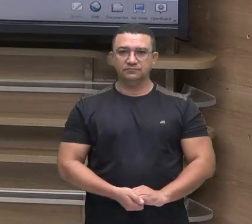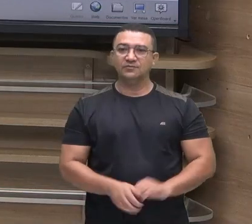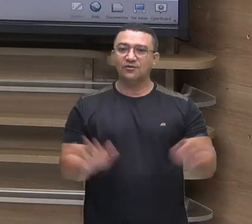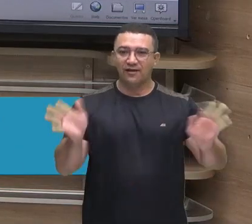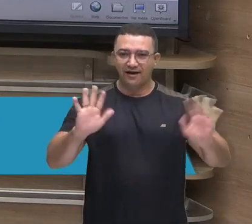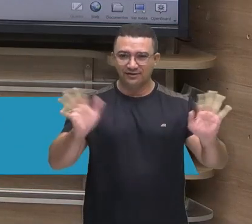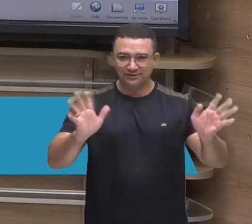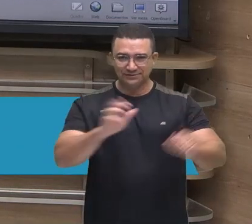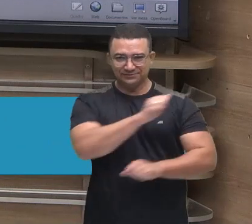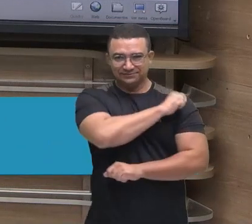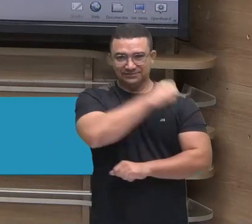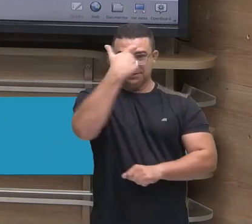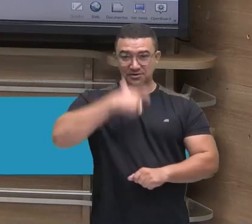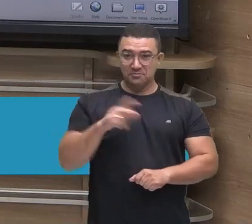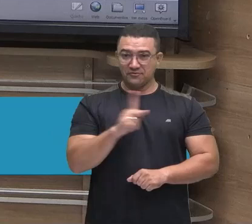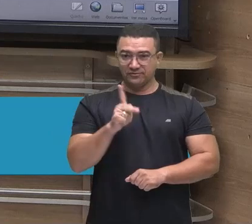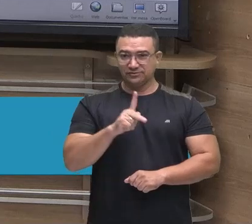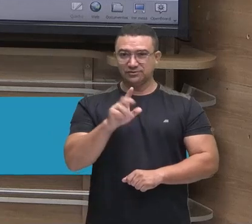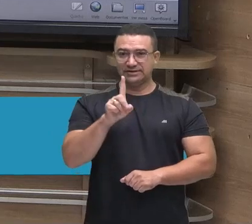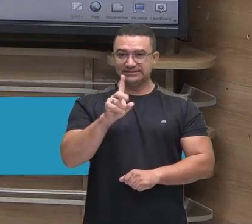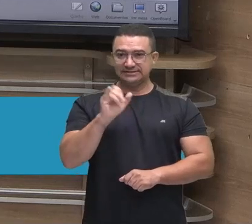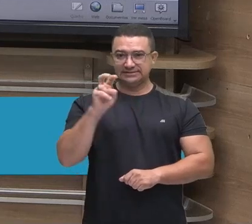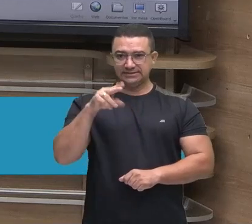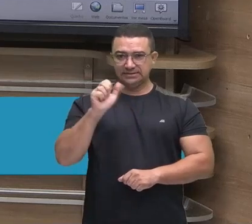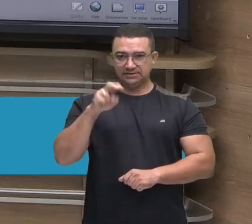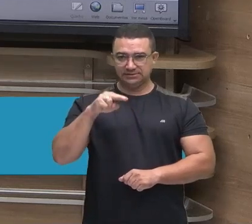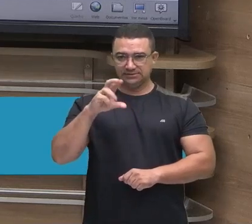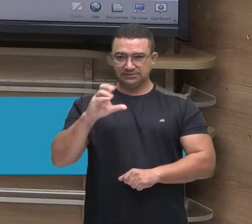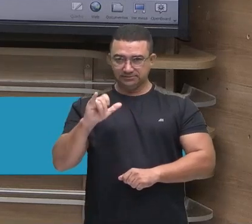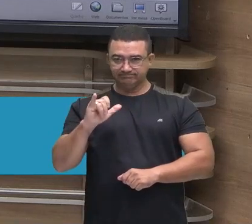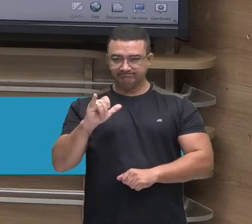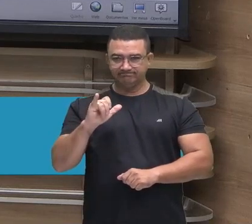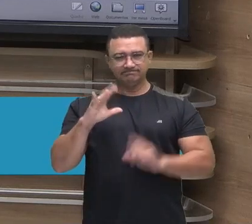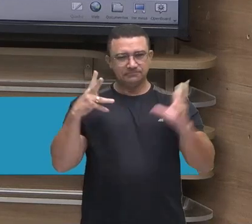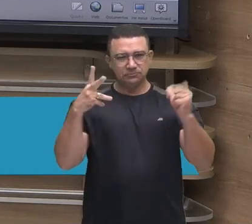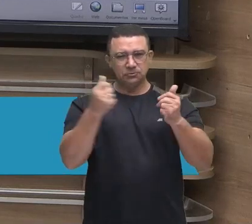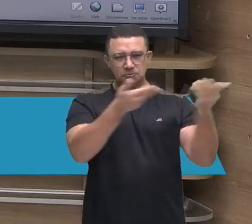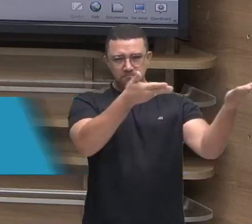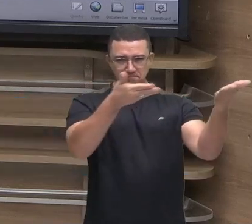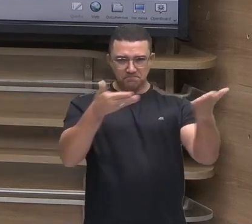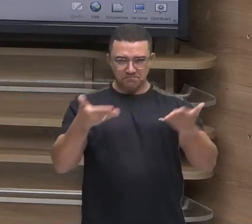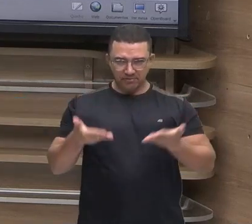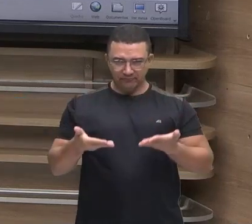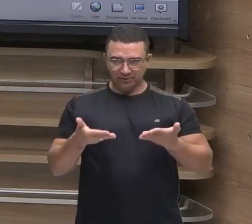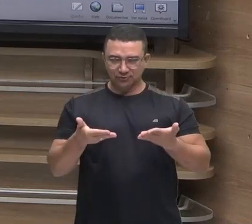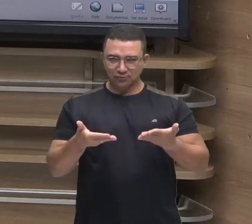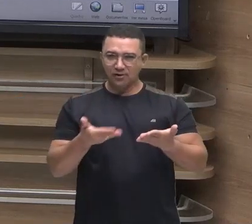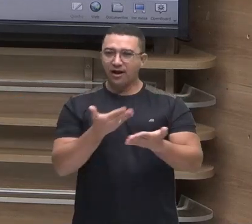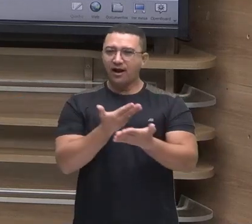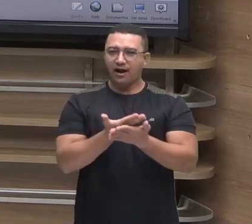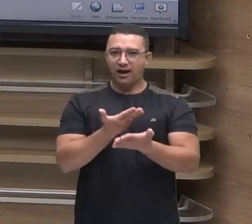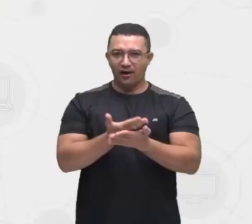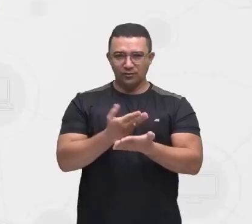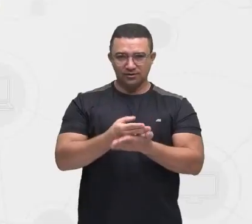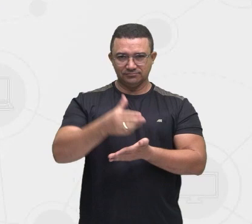Olá pessoal, eu sou a professora Dinanci Silva, sejam muito bem-vindos à nossa aula de